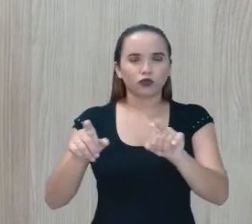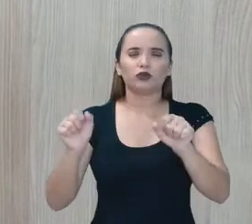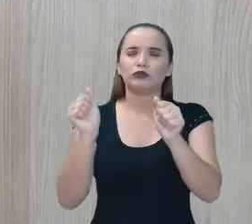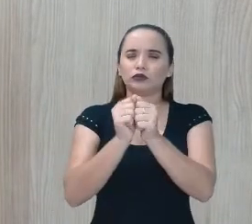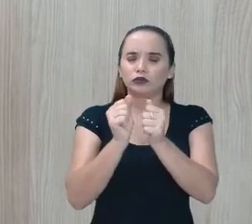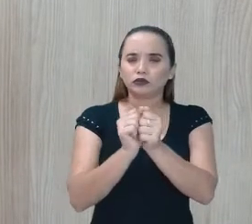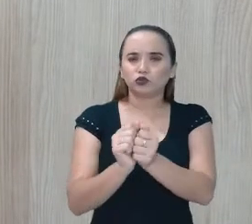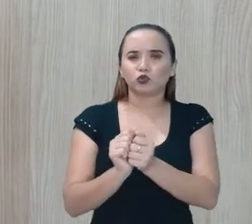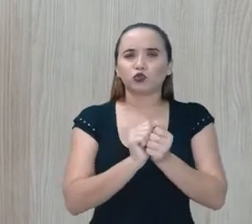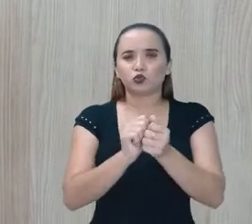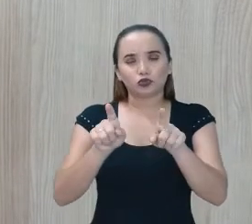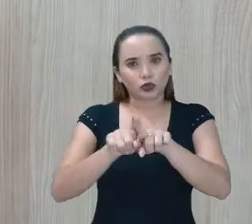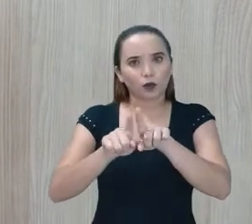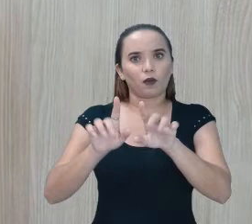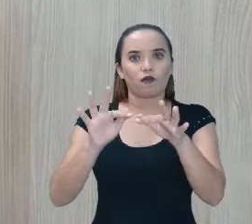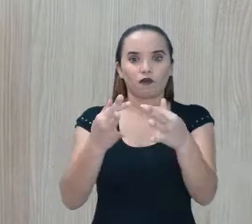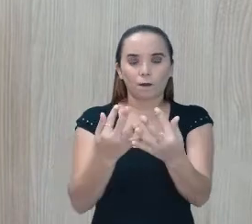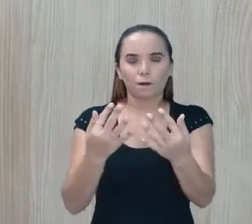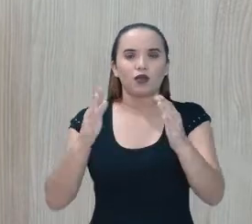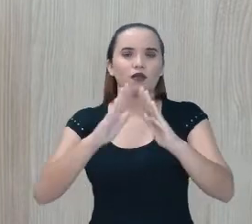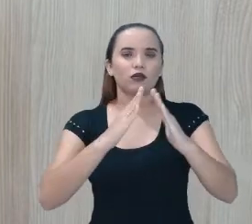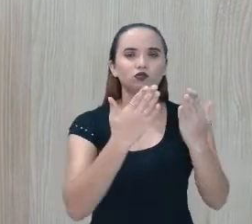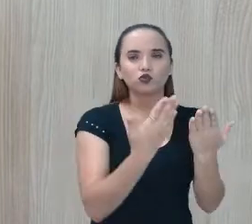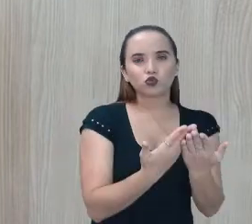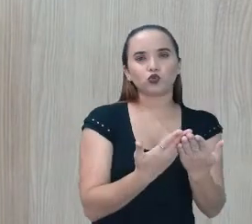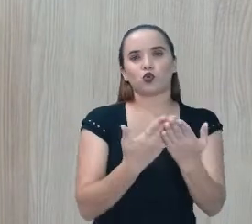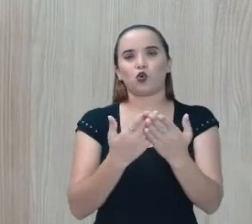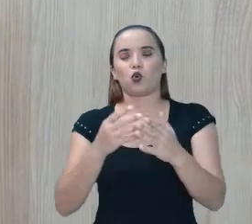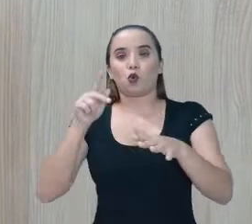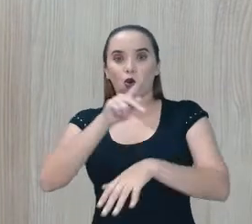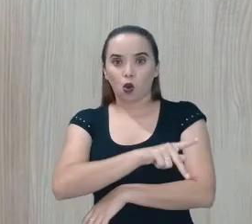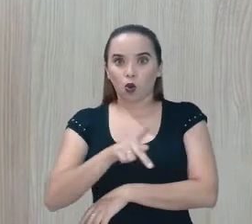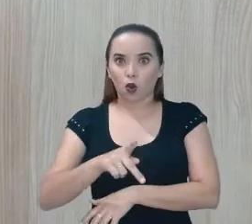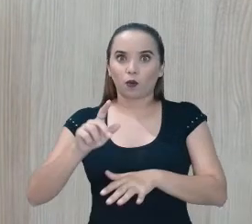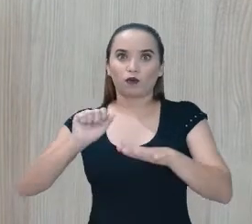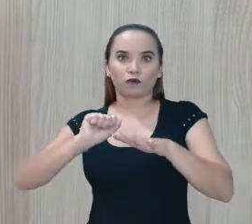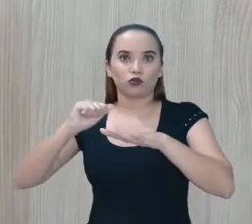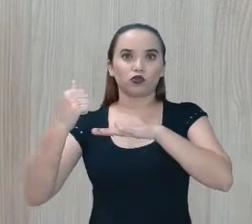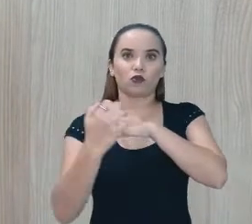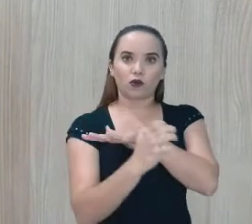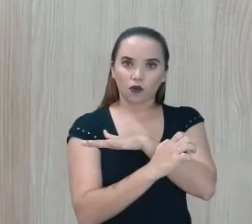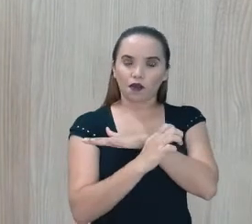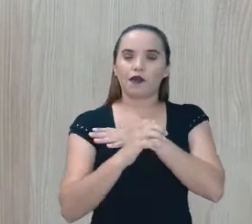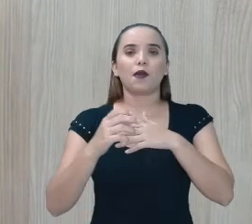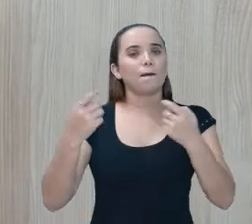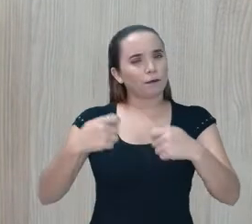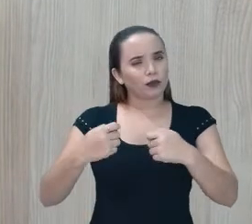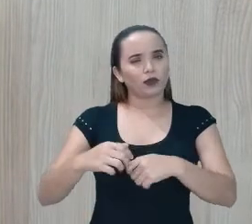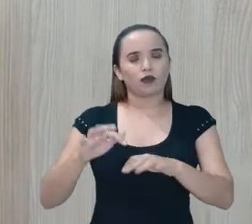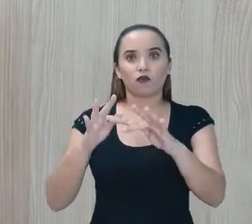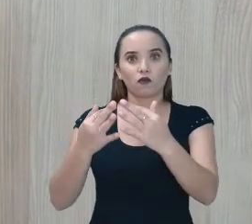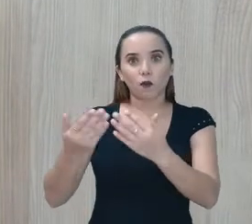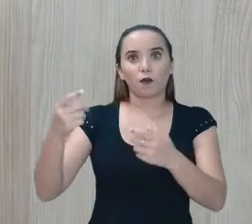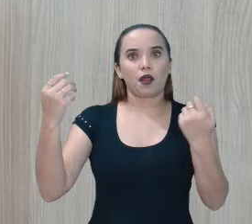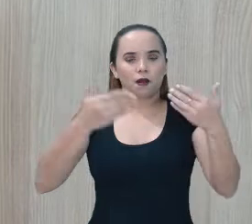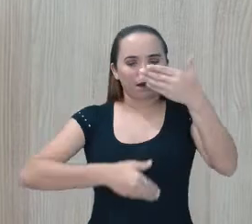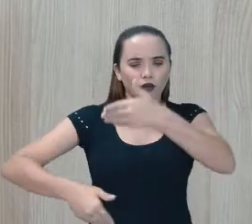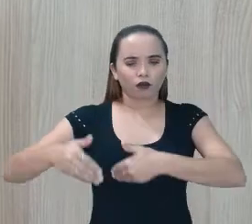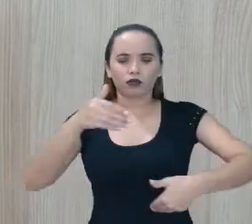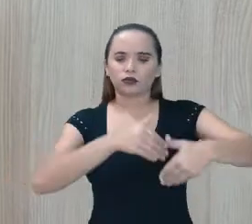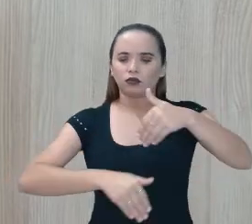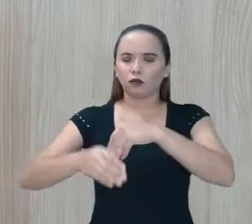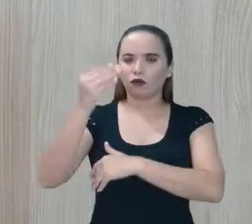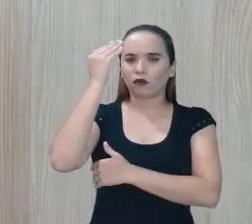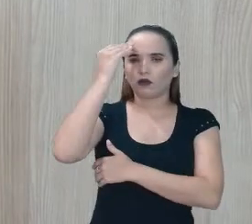do AEE e a família. A família deve estar sempre, não é, Ivânia, participando, entendendo o que está acontecendo,